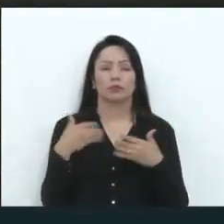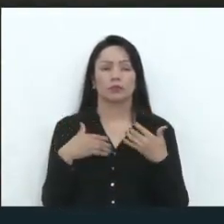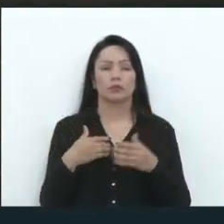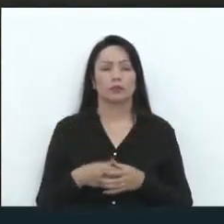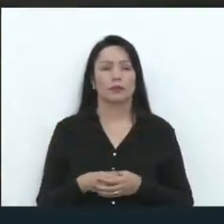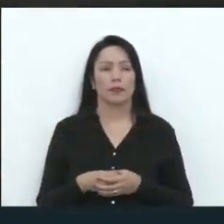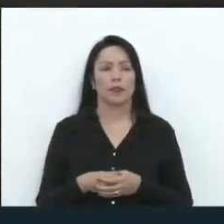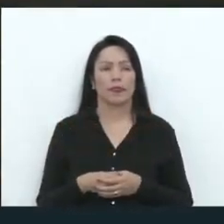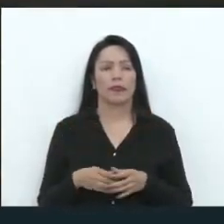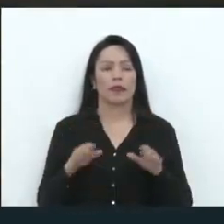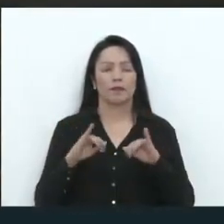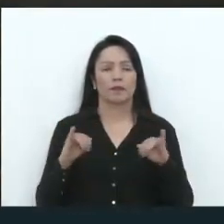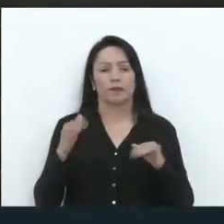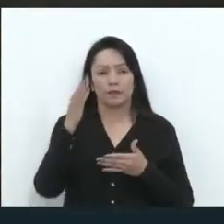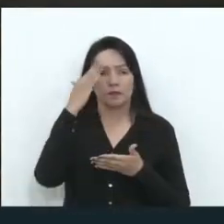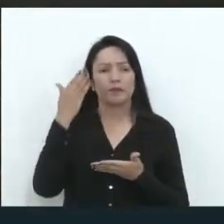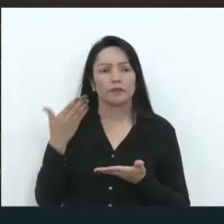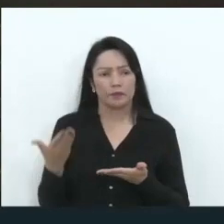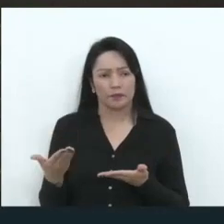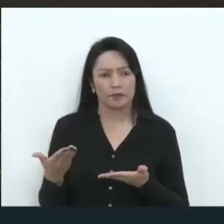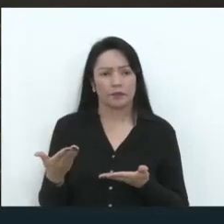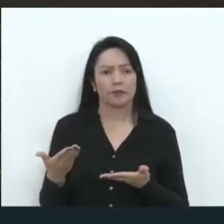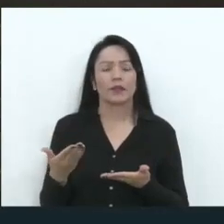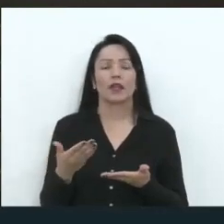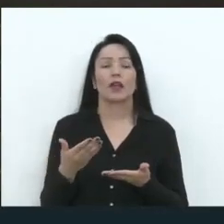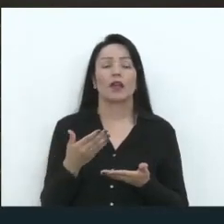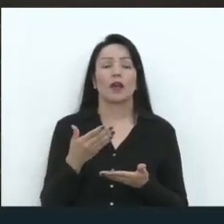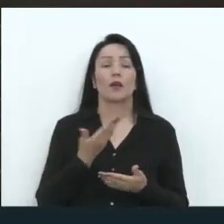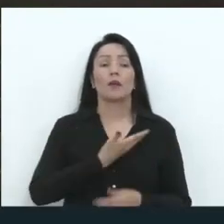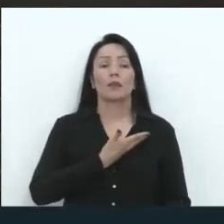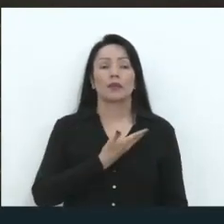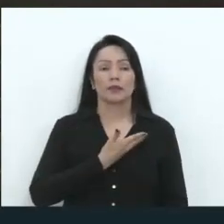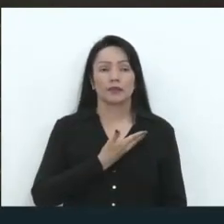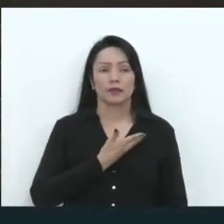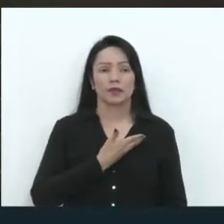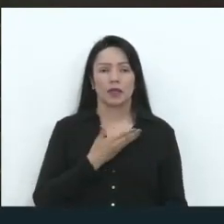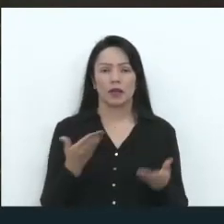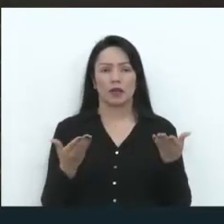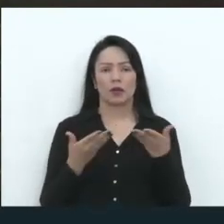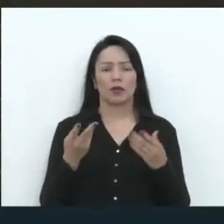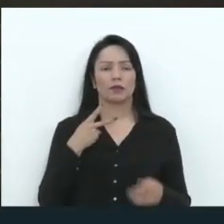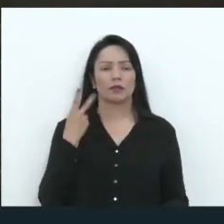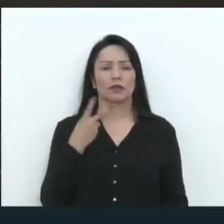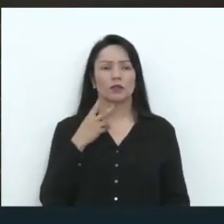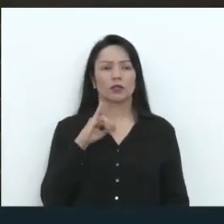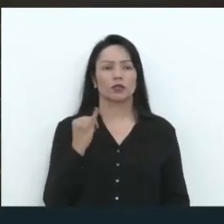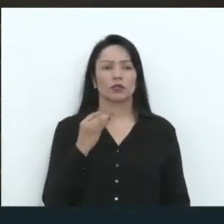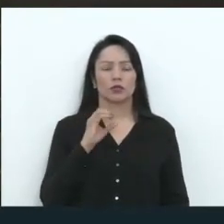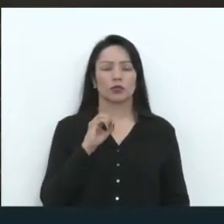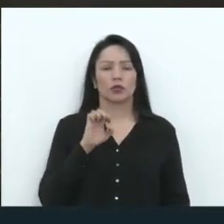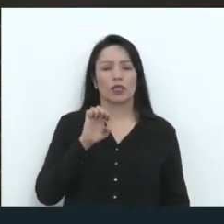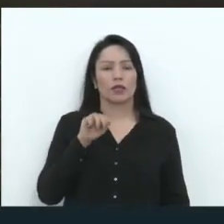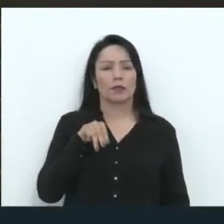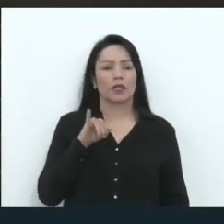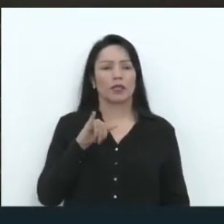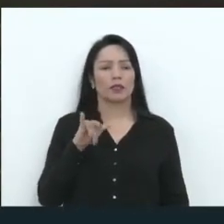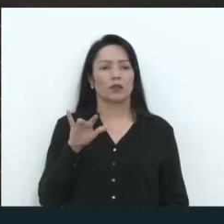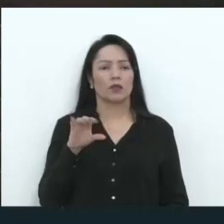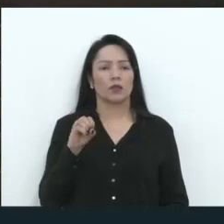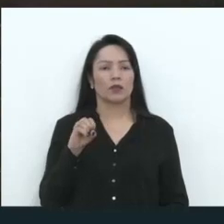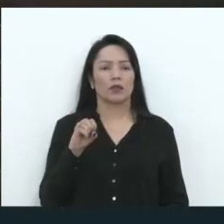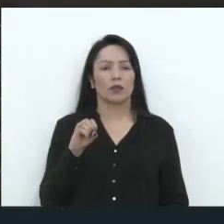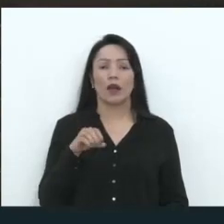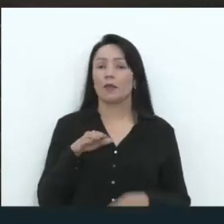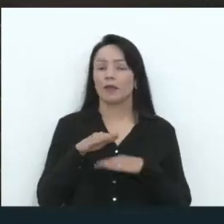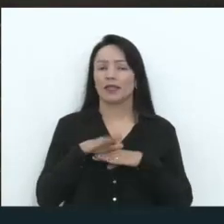aqui fazer uma homenagem ao meu amigo, agora então vereador João Emílio, né? mais conhecido como